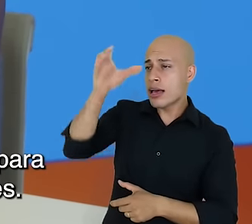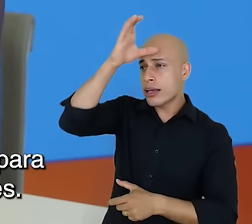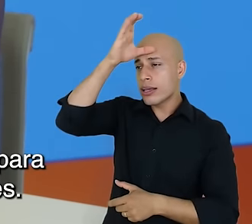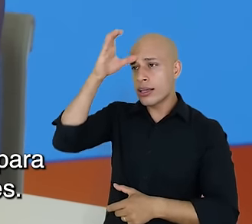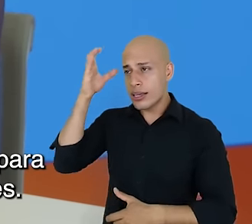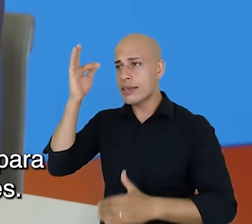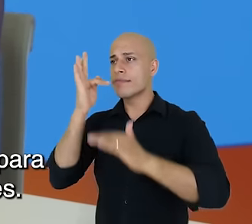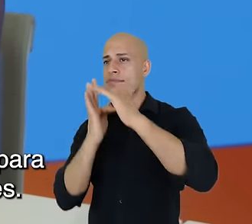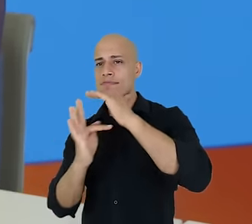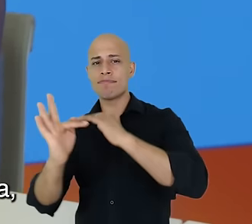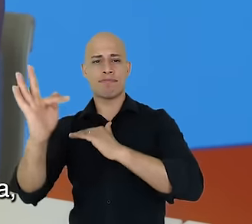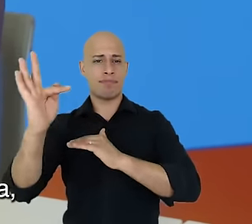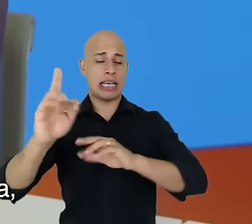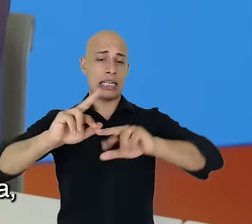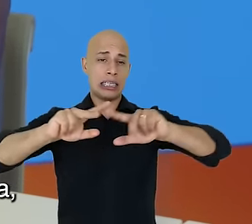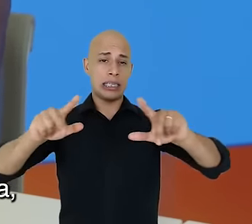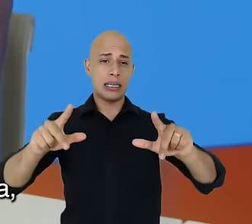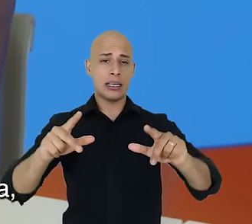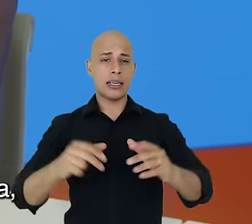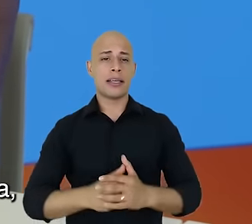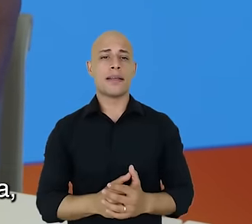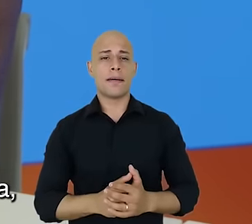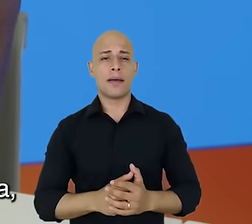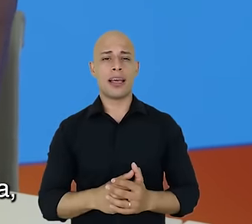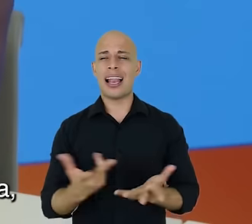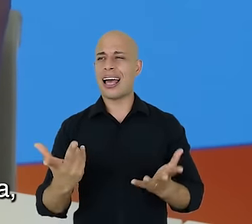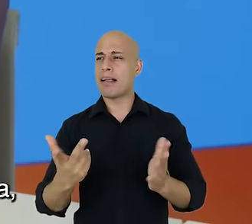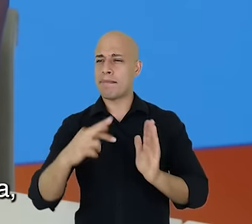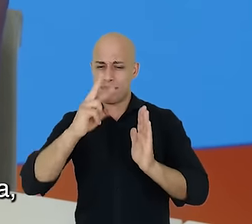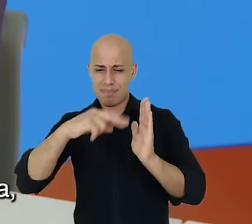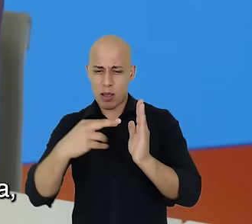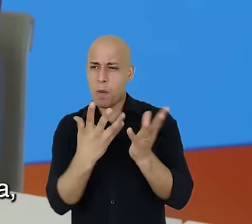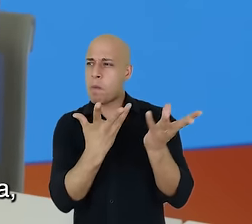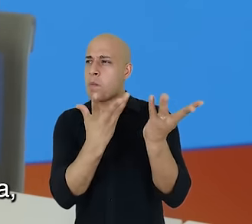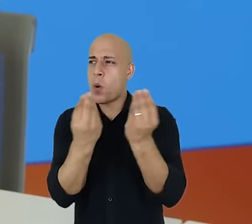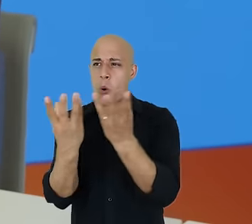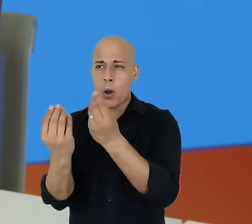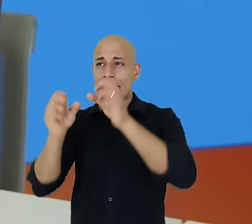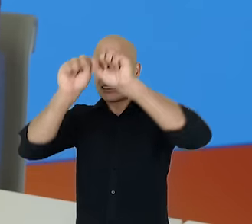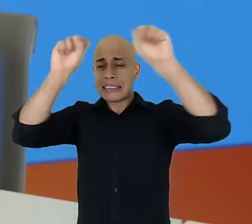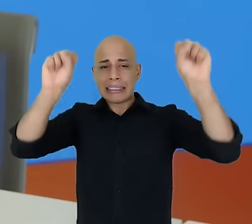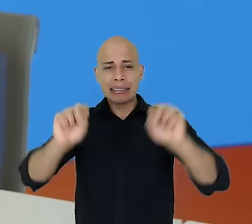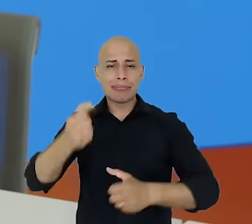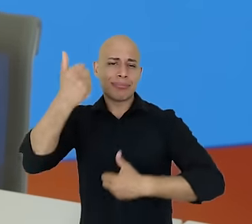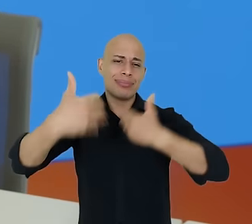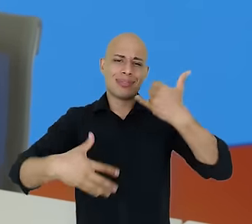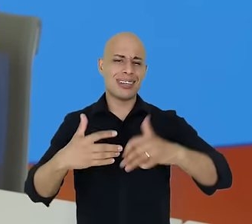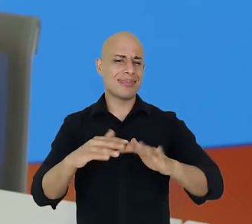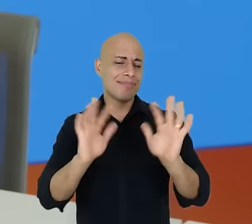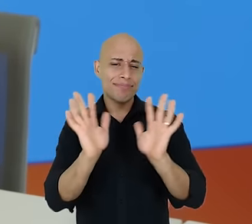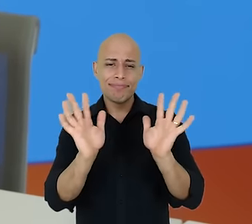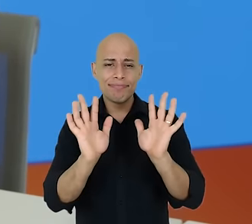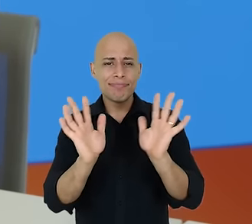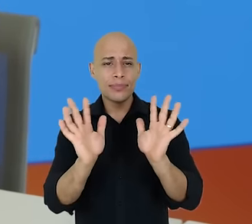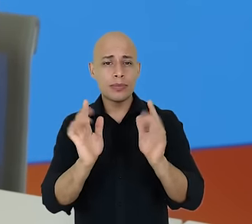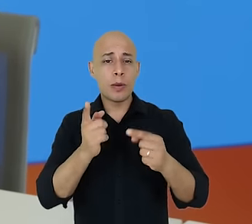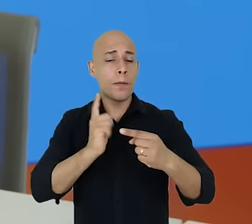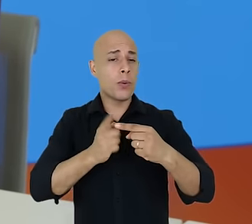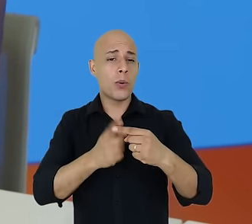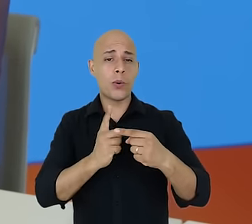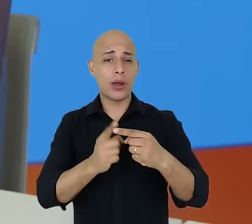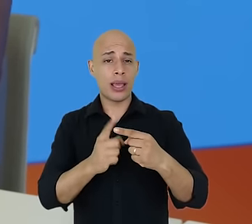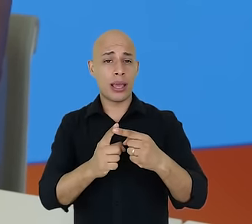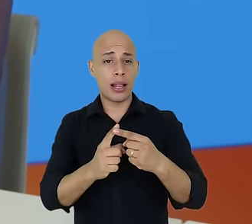fornecedores eh eu não entro muito no mérito de relatórios desse sistema Porque para mim é aquela coisa é é